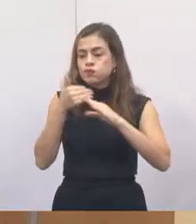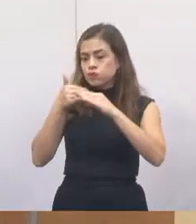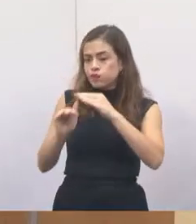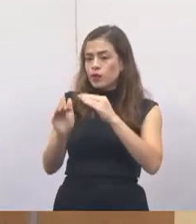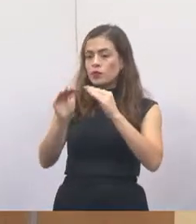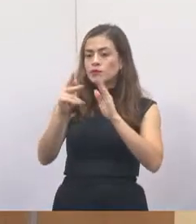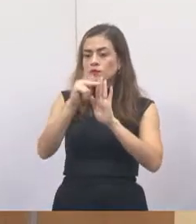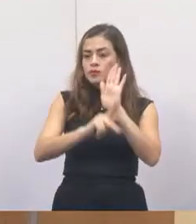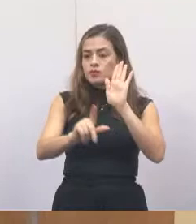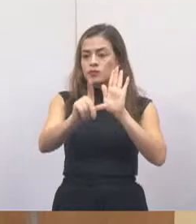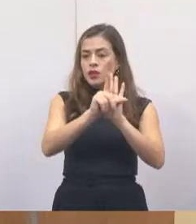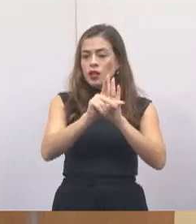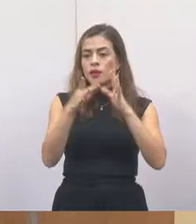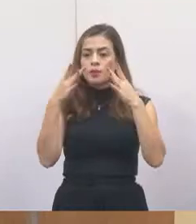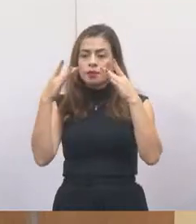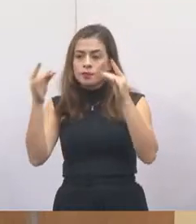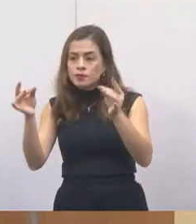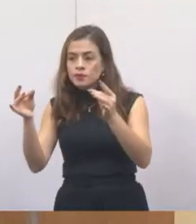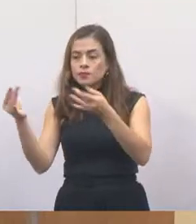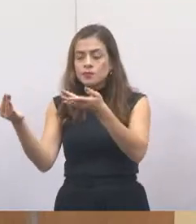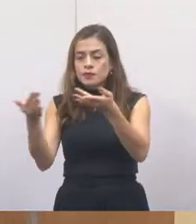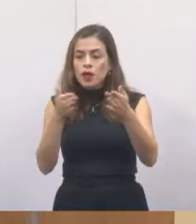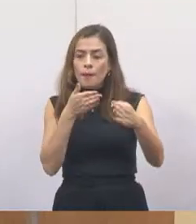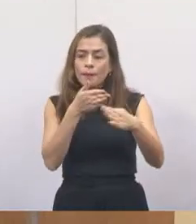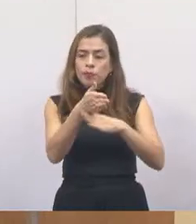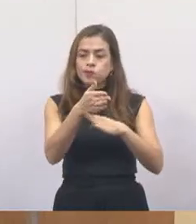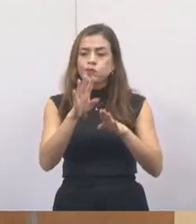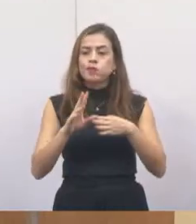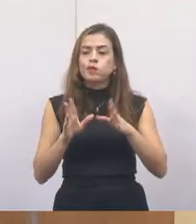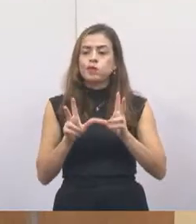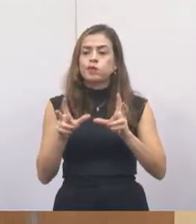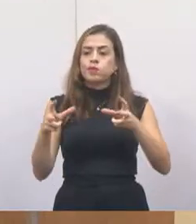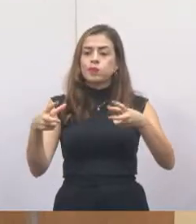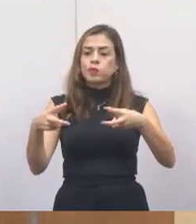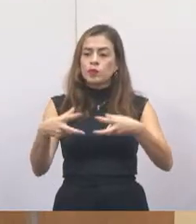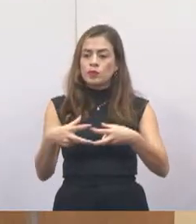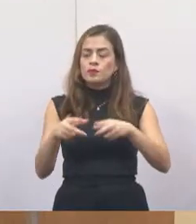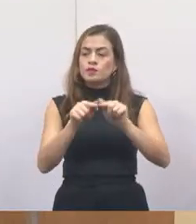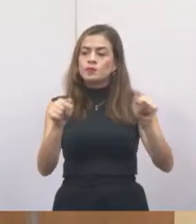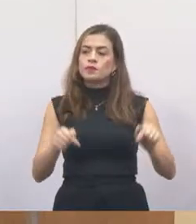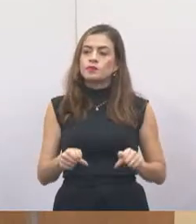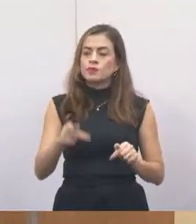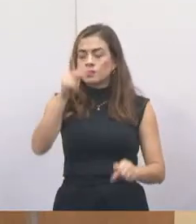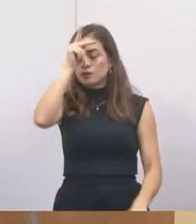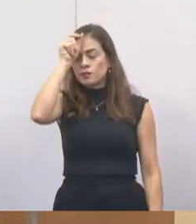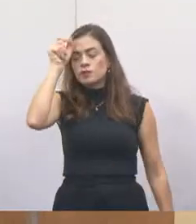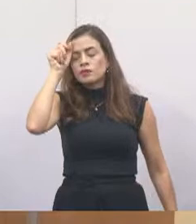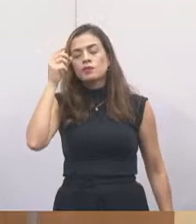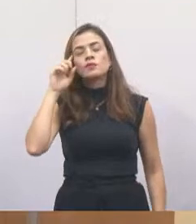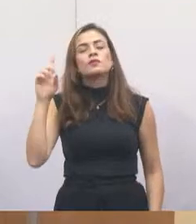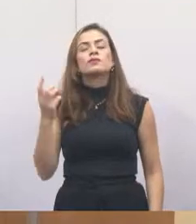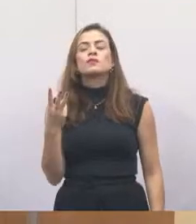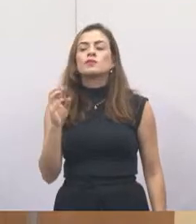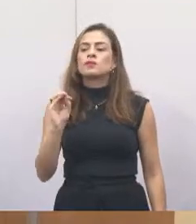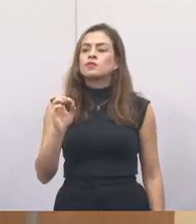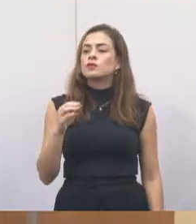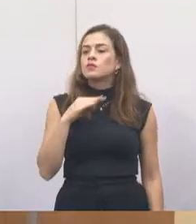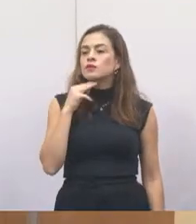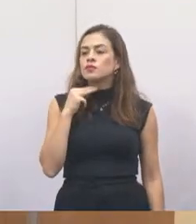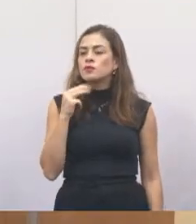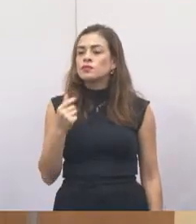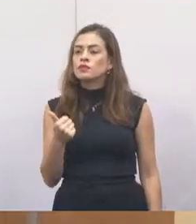lei à apreciação e aprovação desta Casa Legislativa. Gabinete do Prefeito, 30 de março de